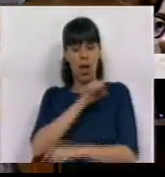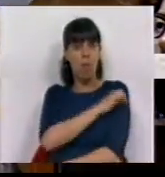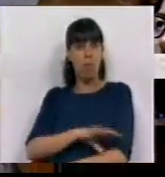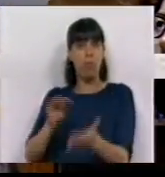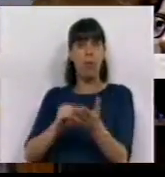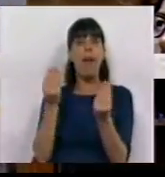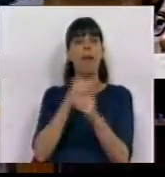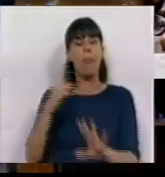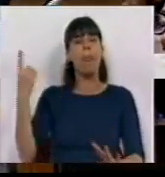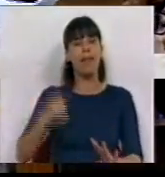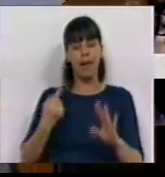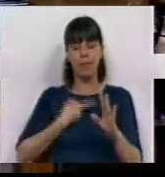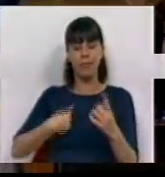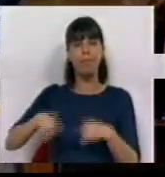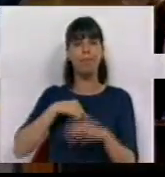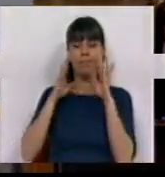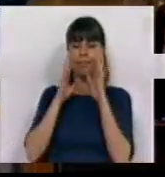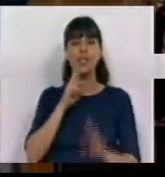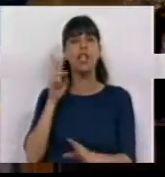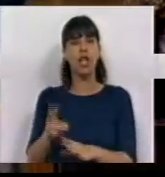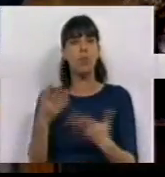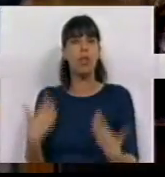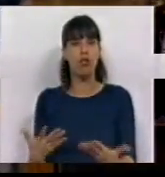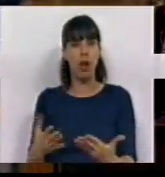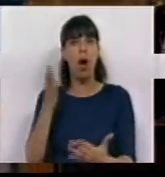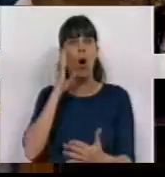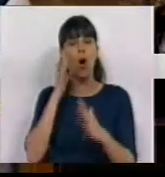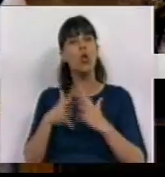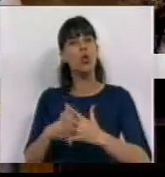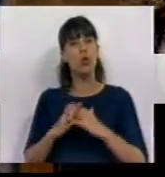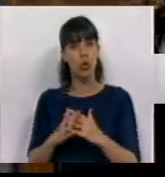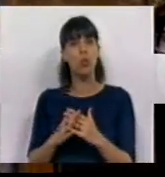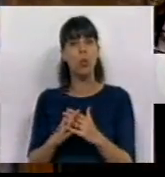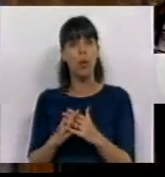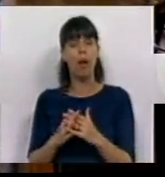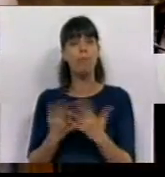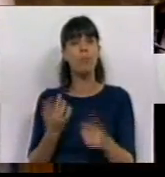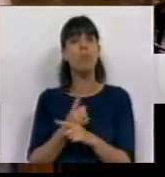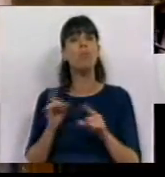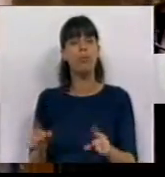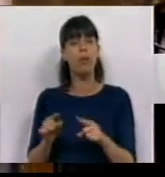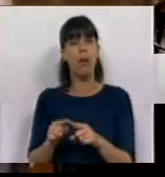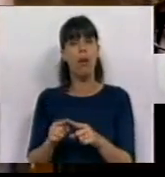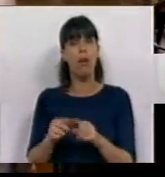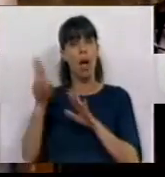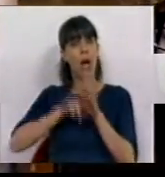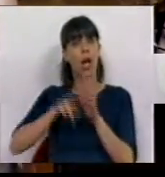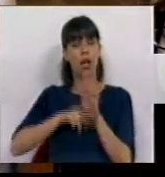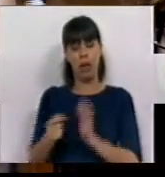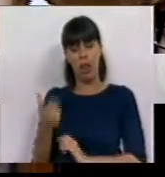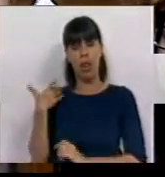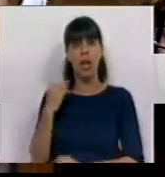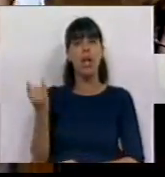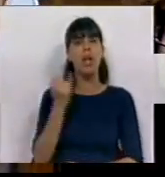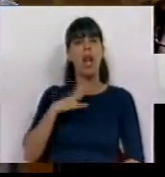pobreza infantil deve merecer uma resposta imediata e estrutural, aliás, porque os relatórios